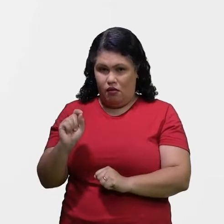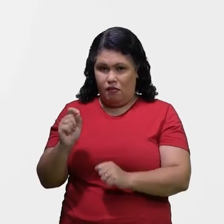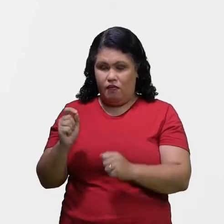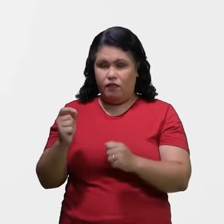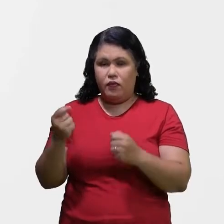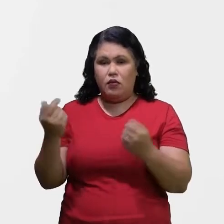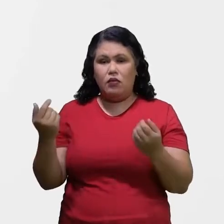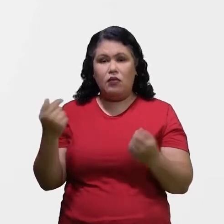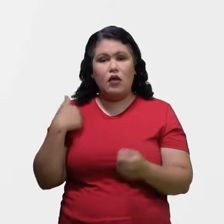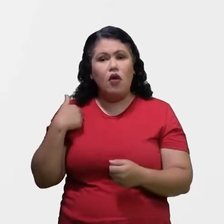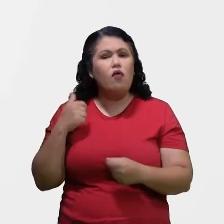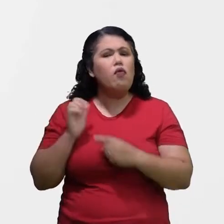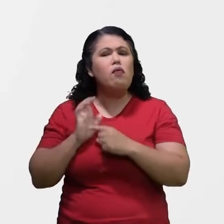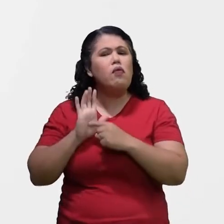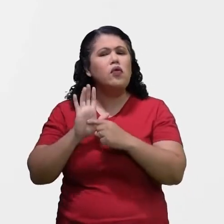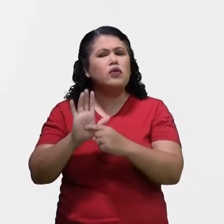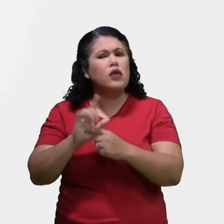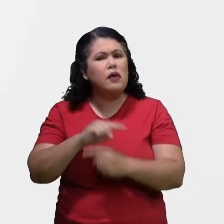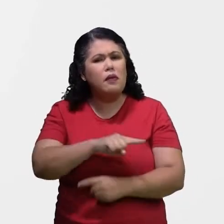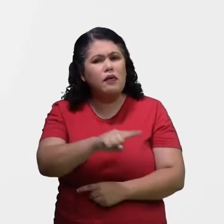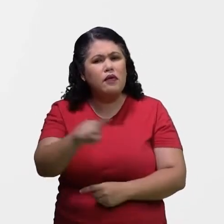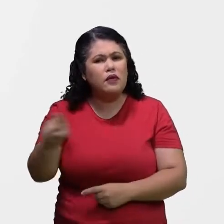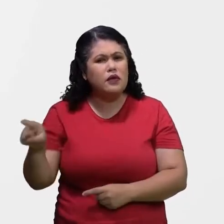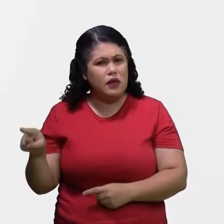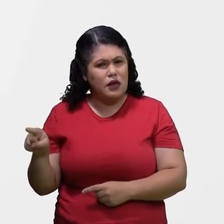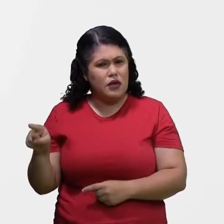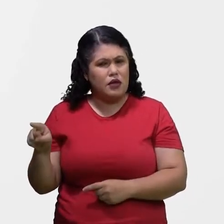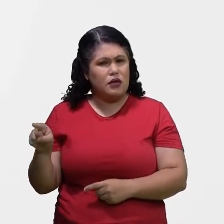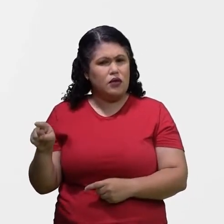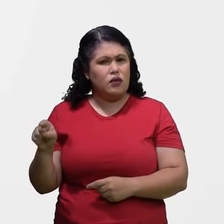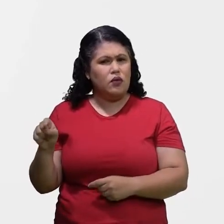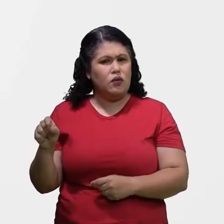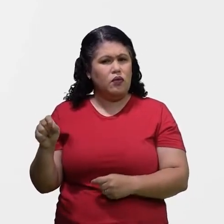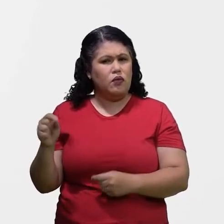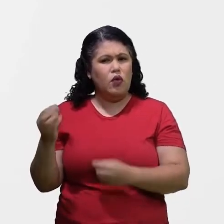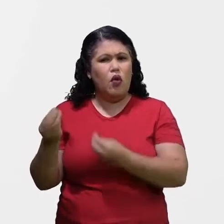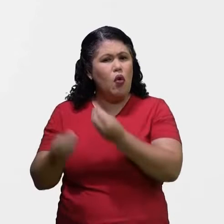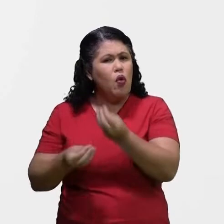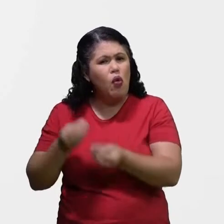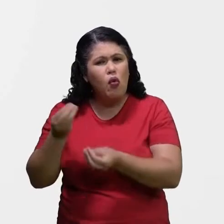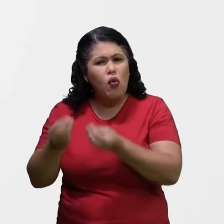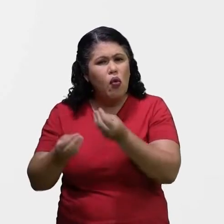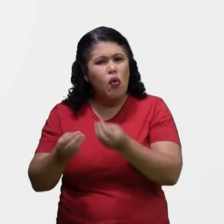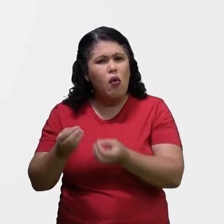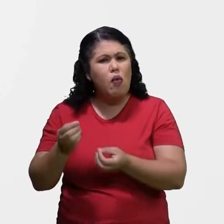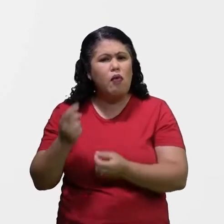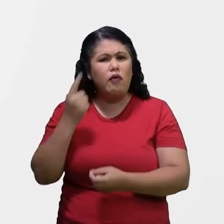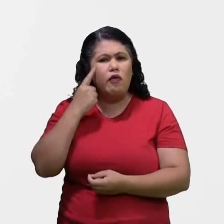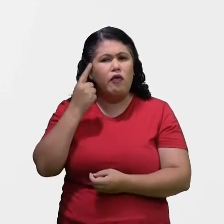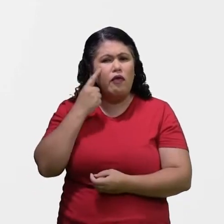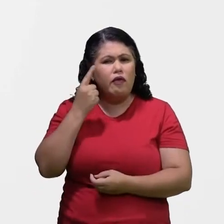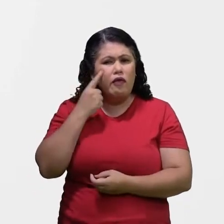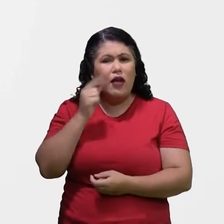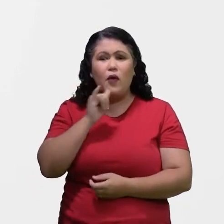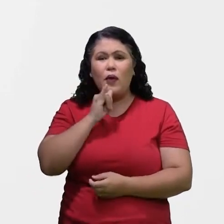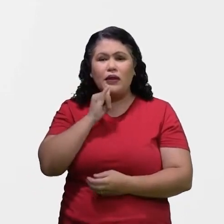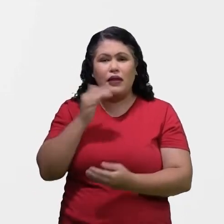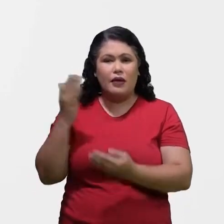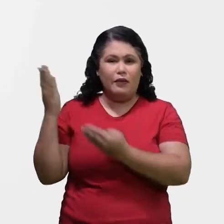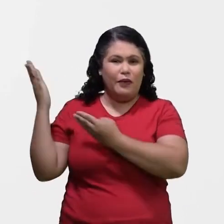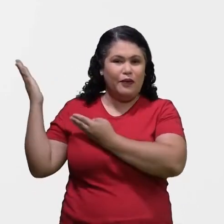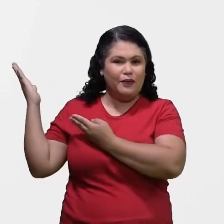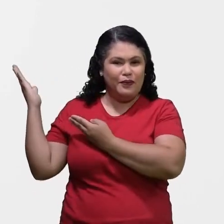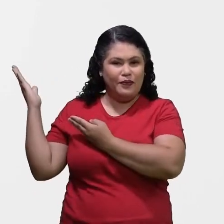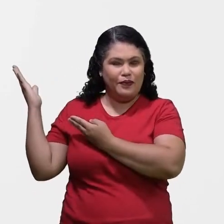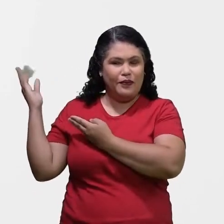eu vou apresentar para vocês aqui um instrumento para facilitar a nossa ideia. Quando nós estamos diante